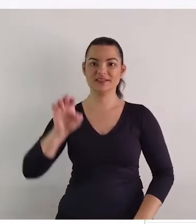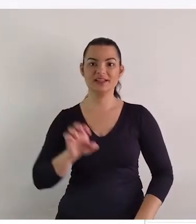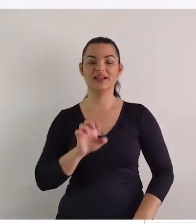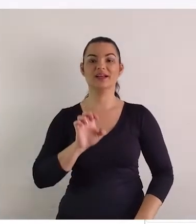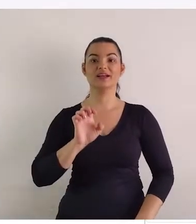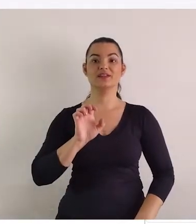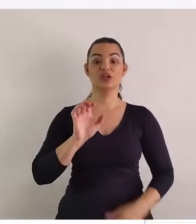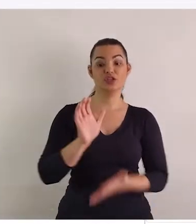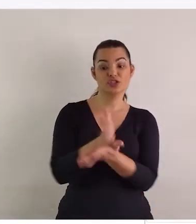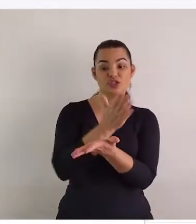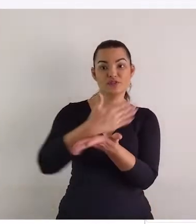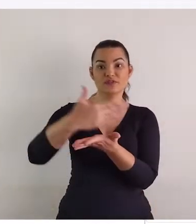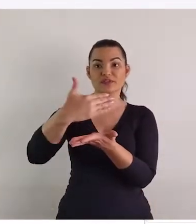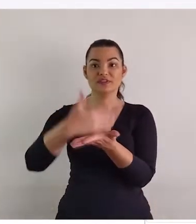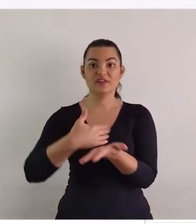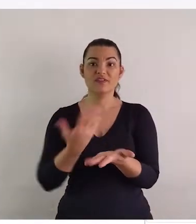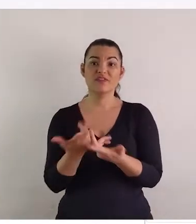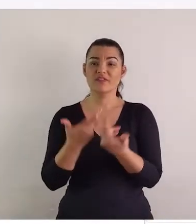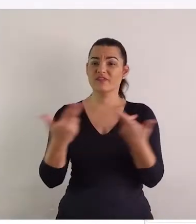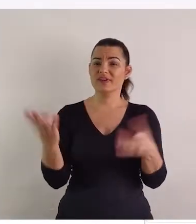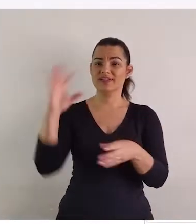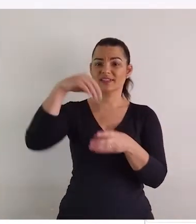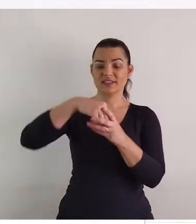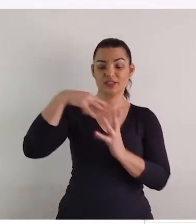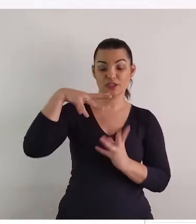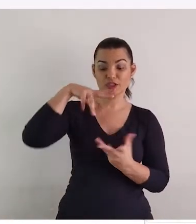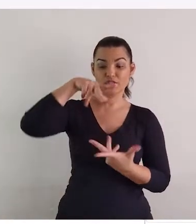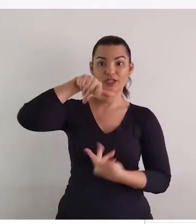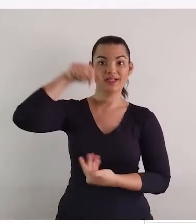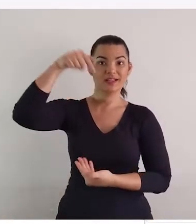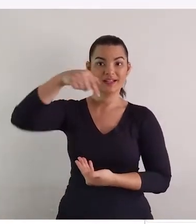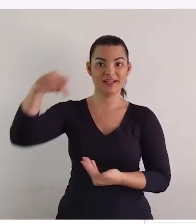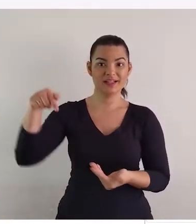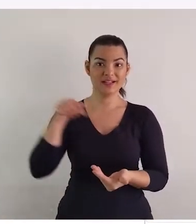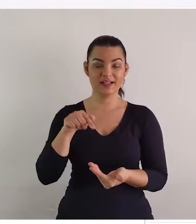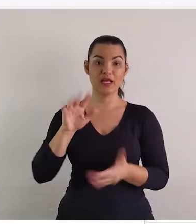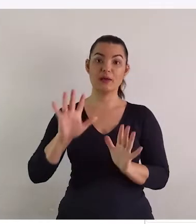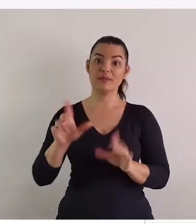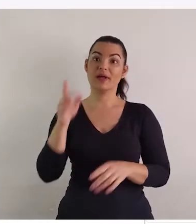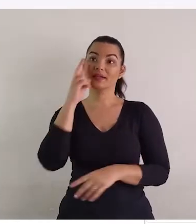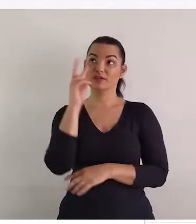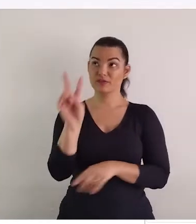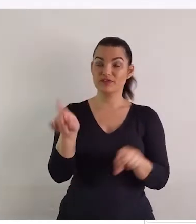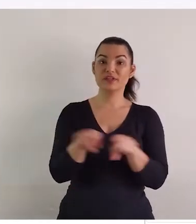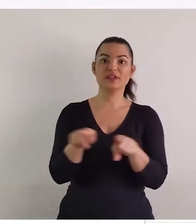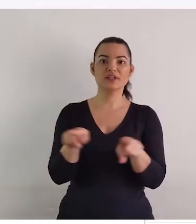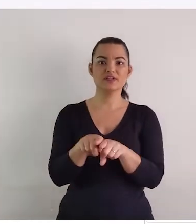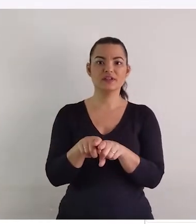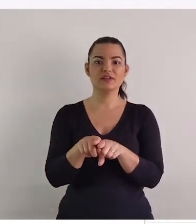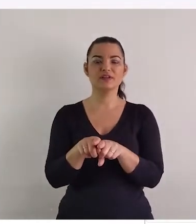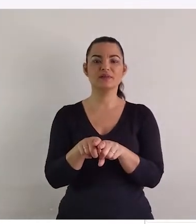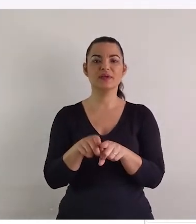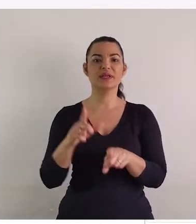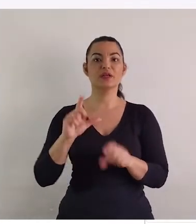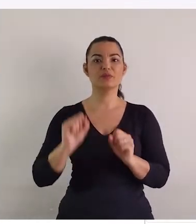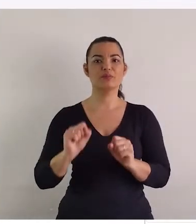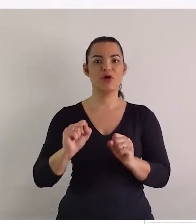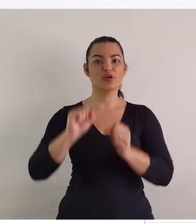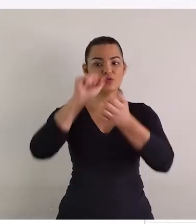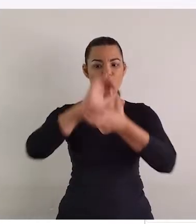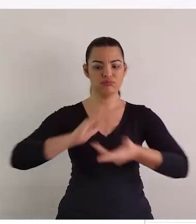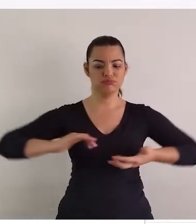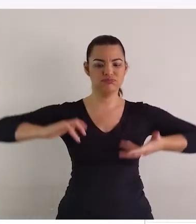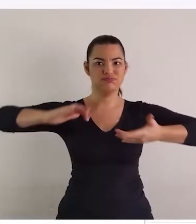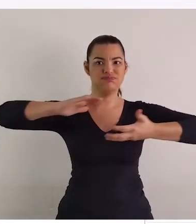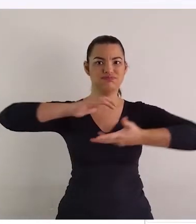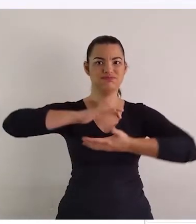planeta. Mas eu vi lá também na tela inicial que nós podemos ter o espaço sideral,